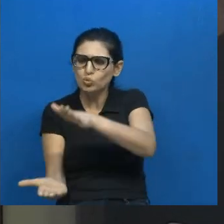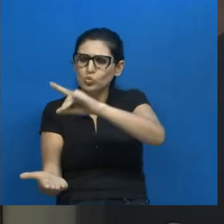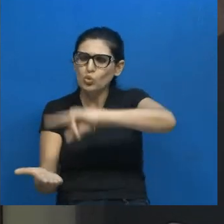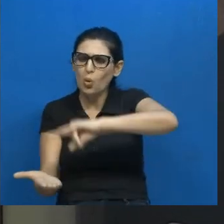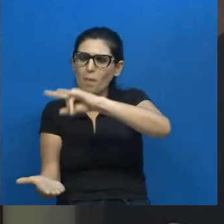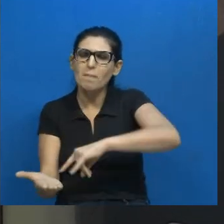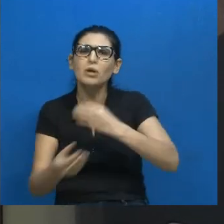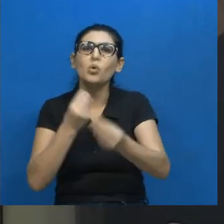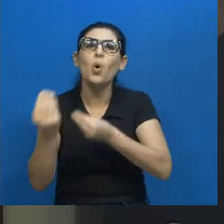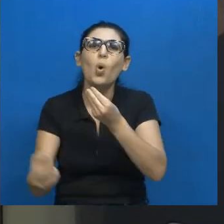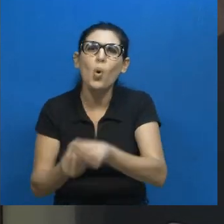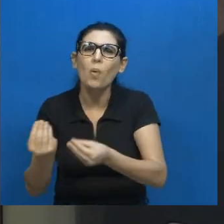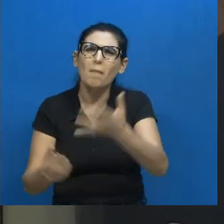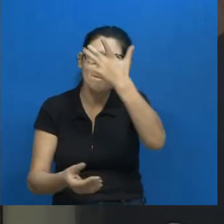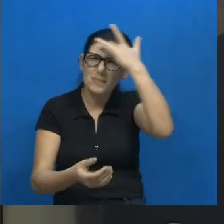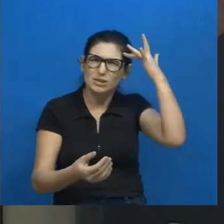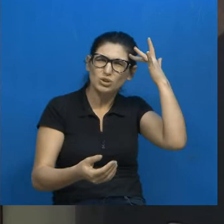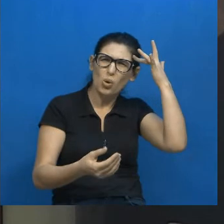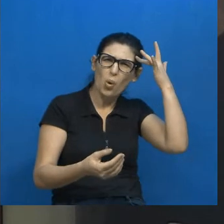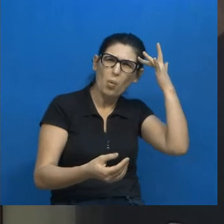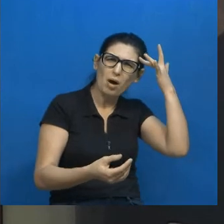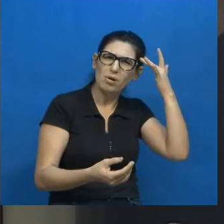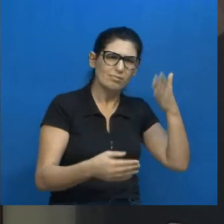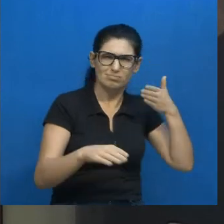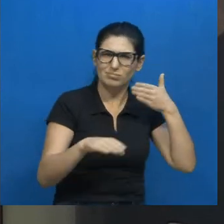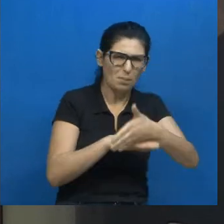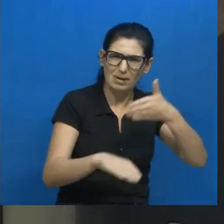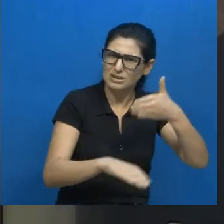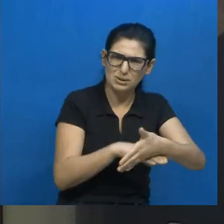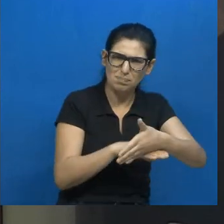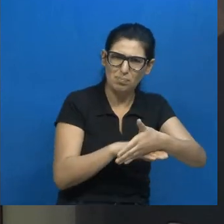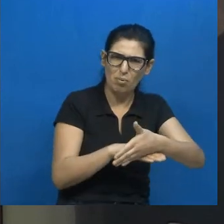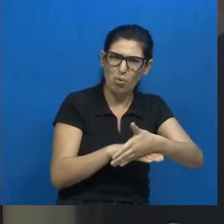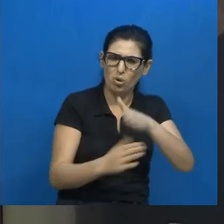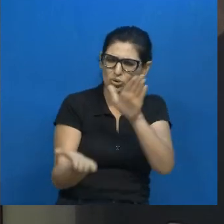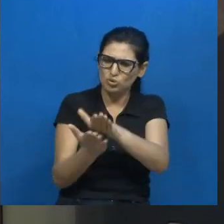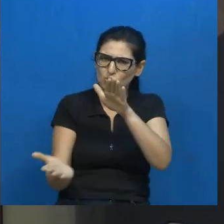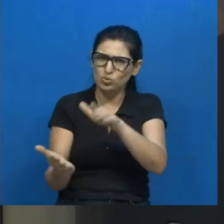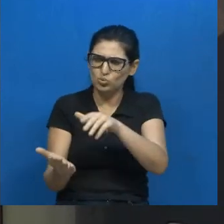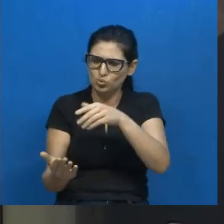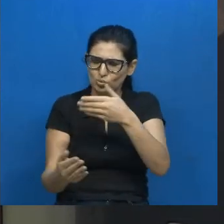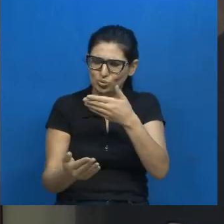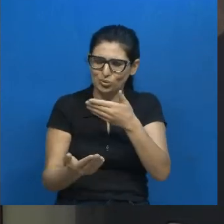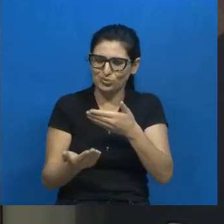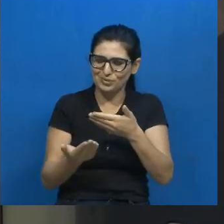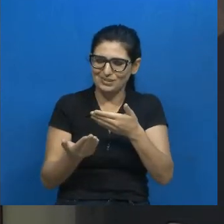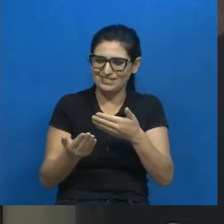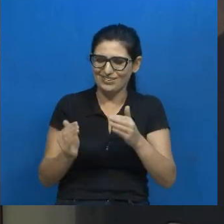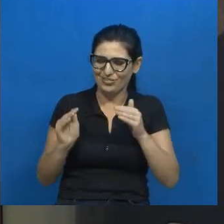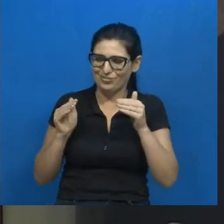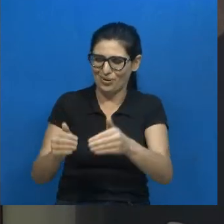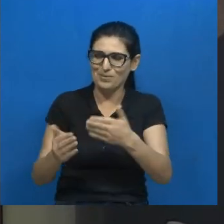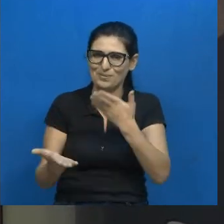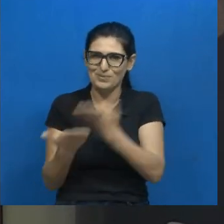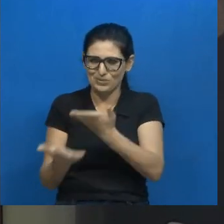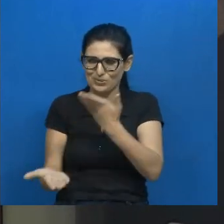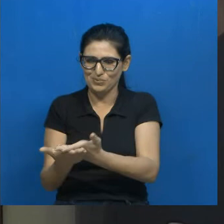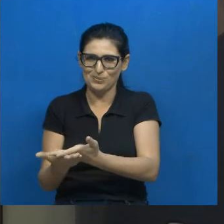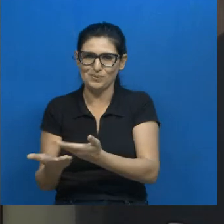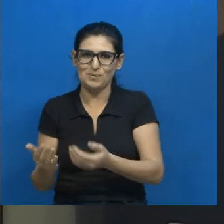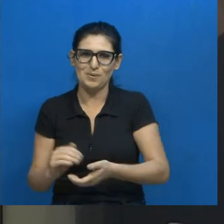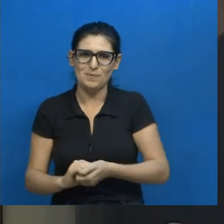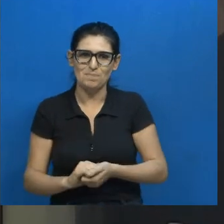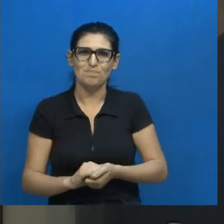quem tem que estar dentro participando não está? Então, esta é minha fala. Entendeu? Então não tem como, gente.